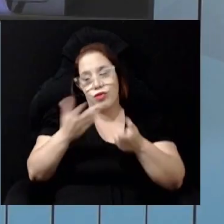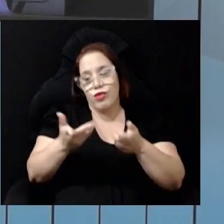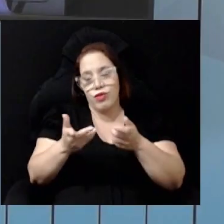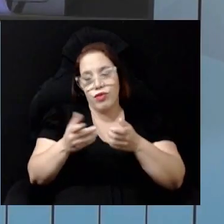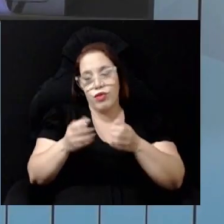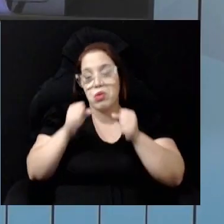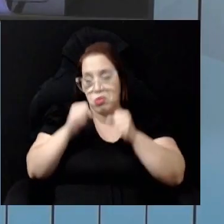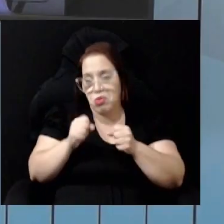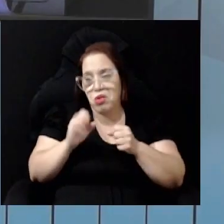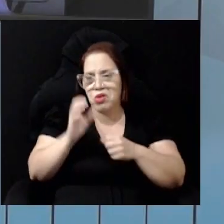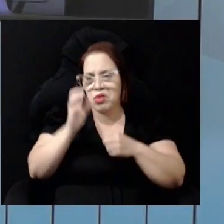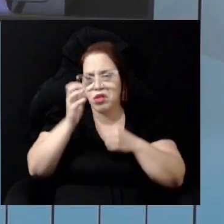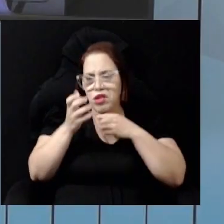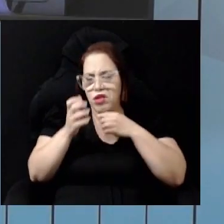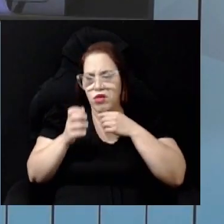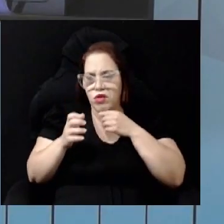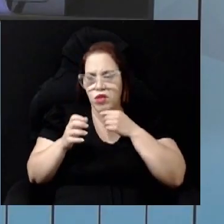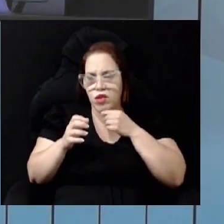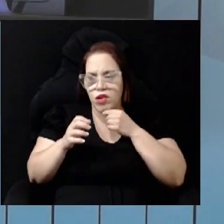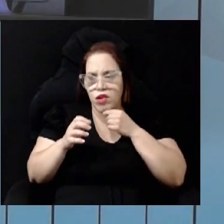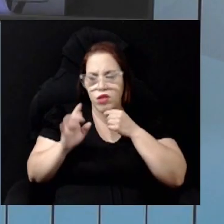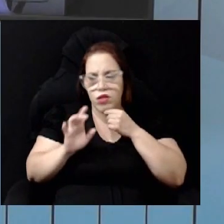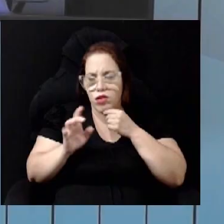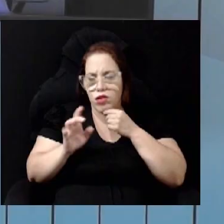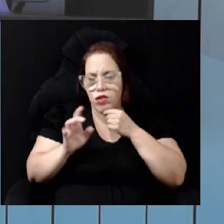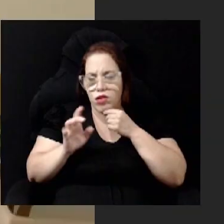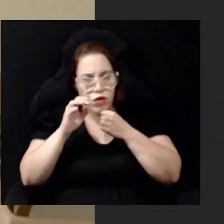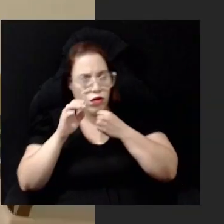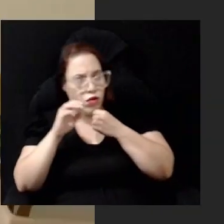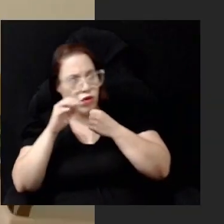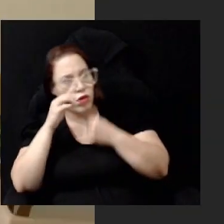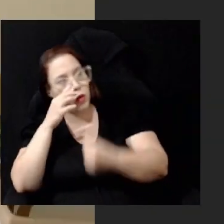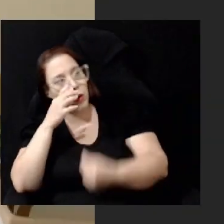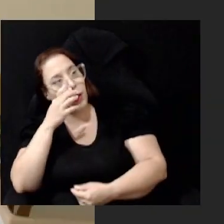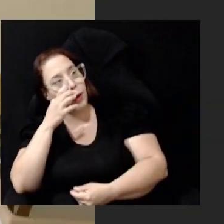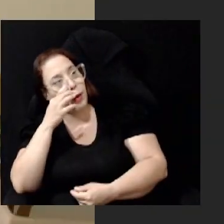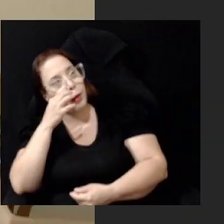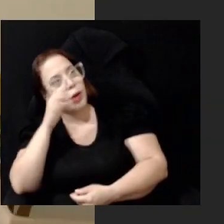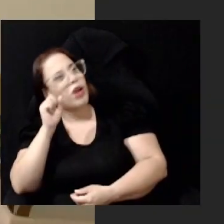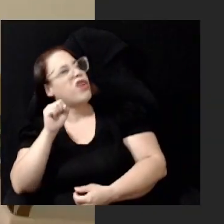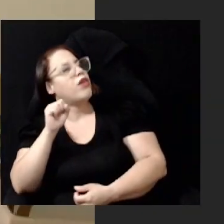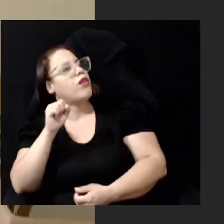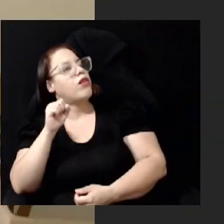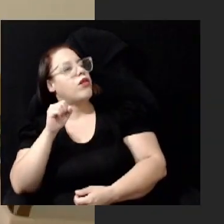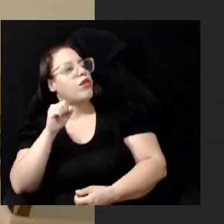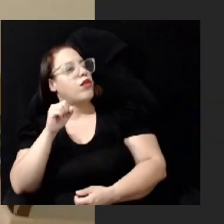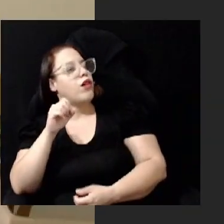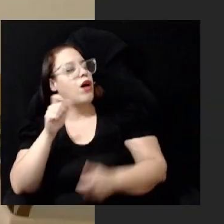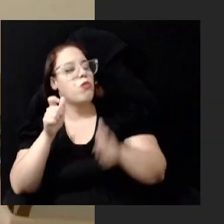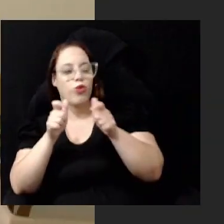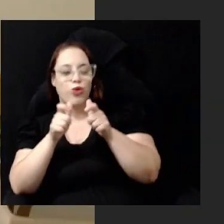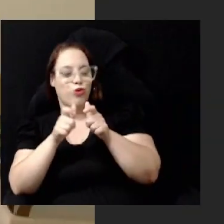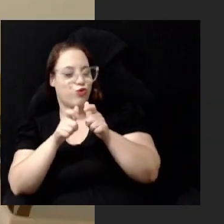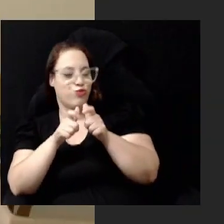Isso pode acontecer ou é bem raro? A chance disso acontecer é muito